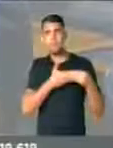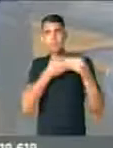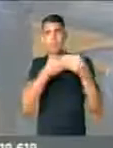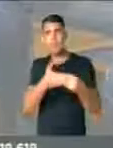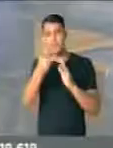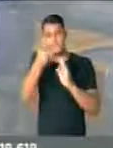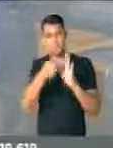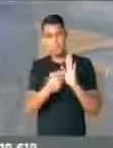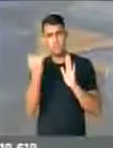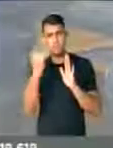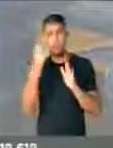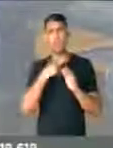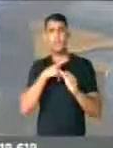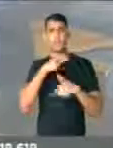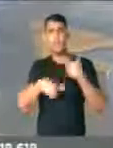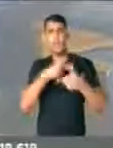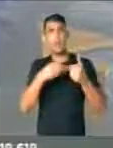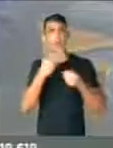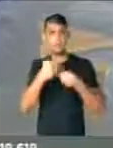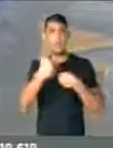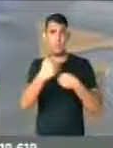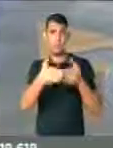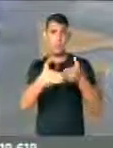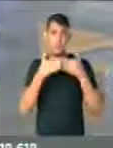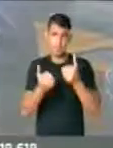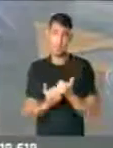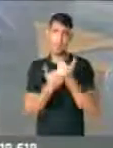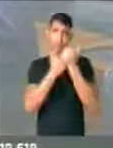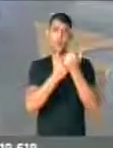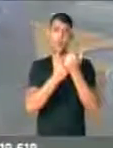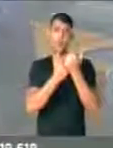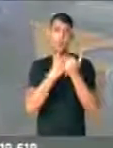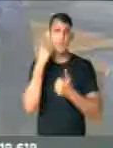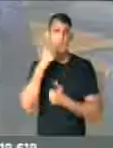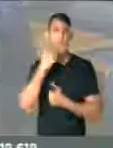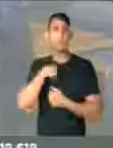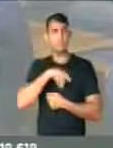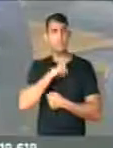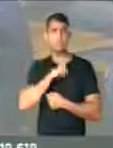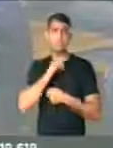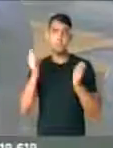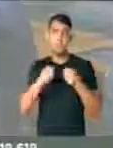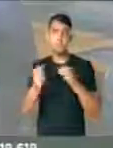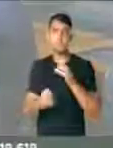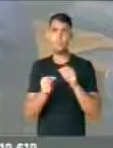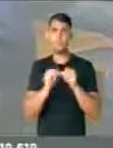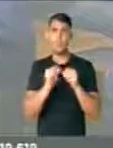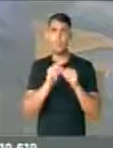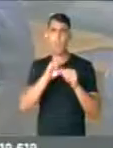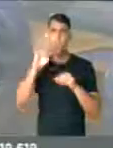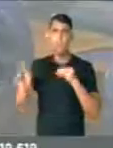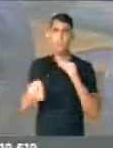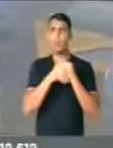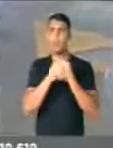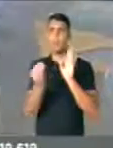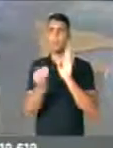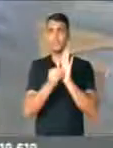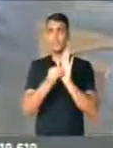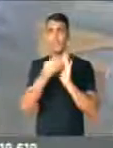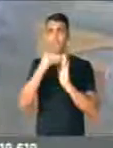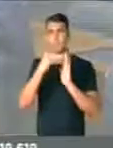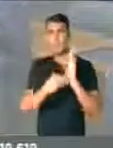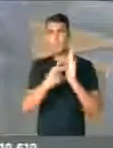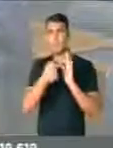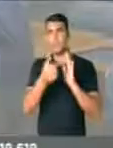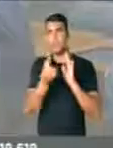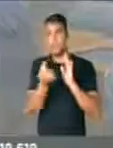frente os projetos importantes dos municípios. Então peço o apoio dos pares e do governo para que possamos estender a medida 766 aos